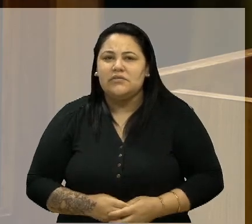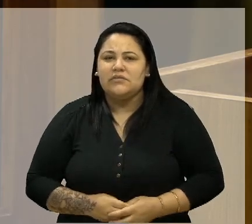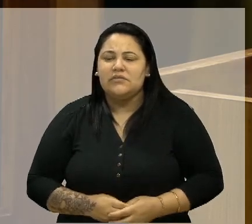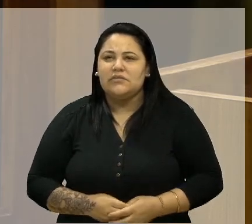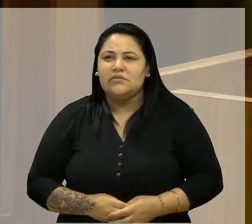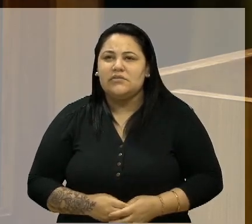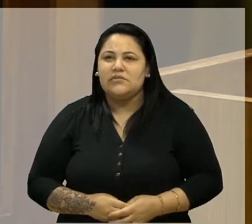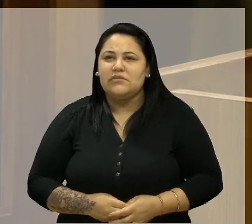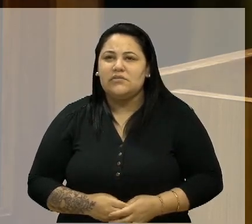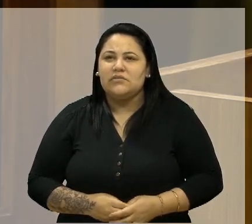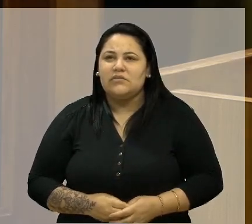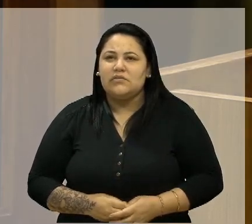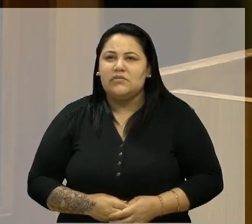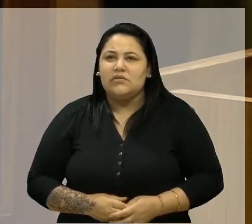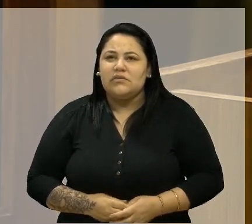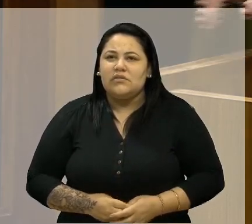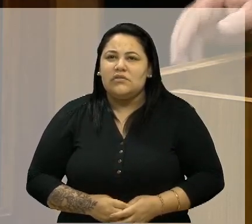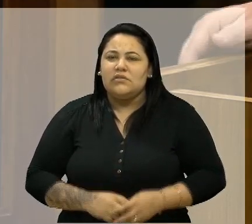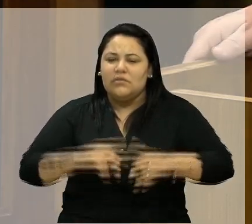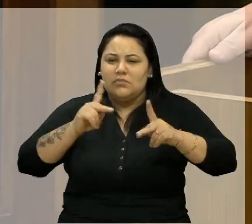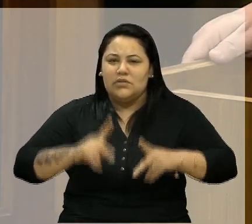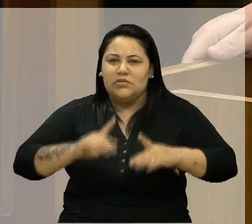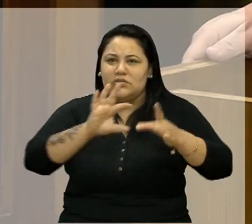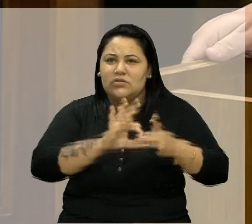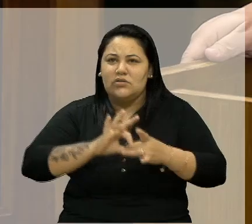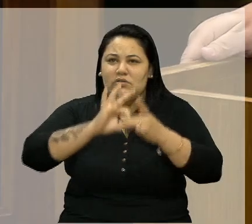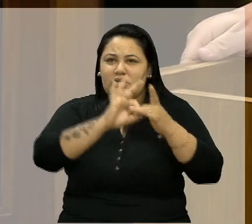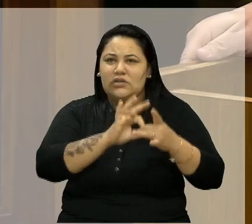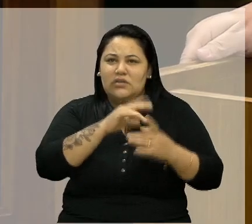Pois é. Pessoas ligadas ao PT.